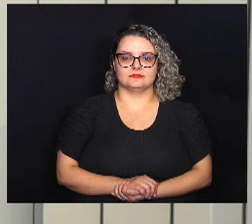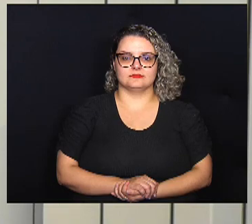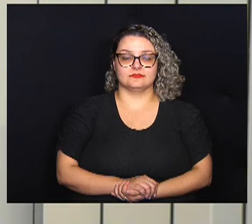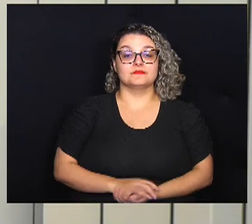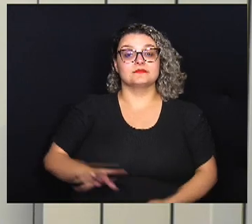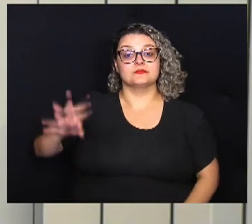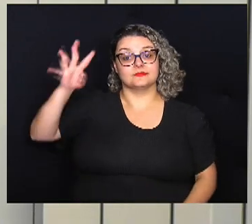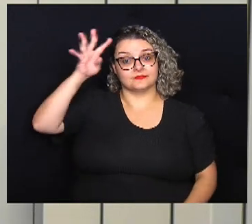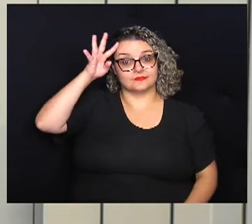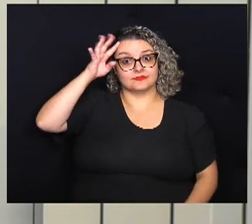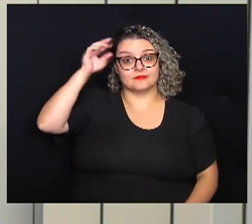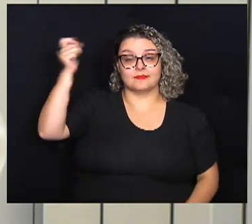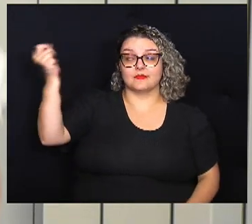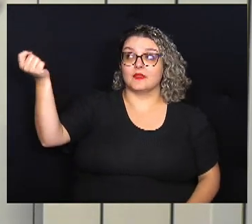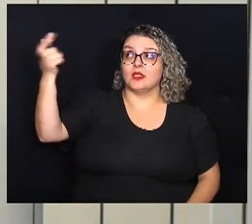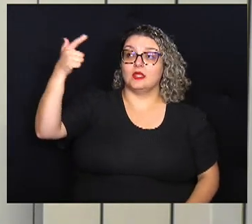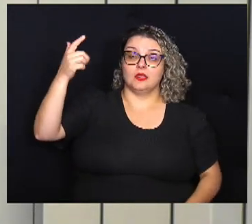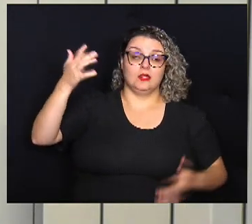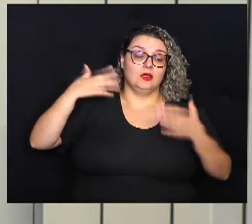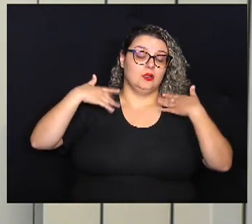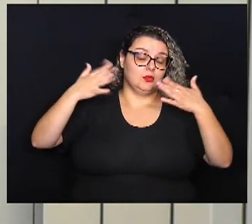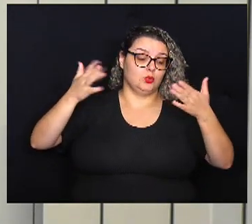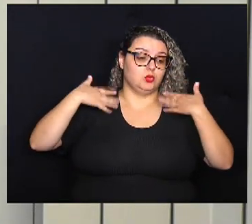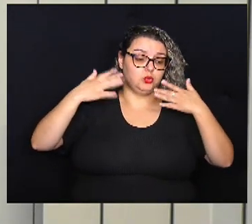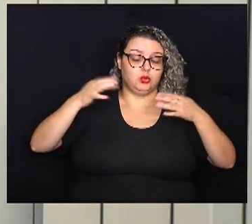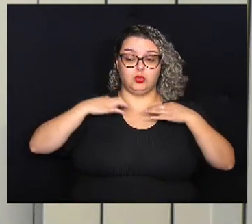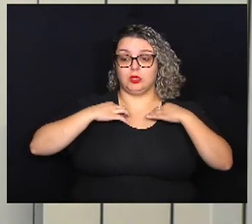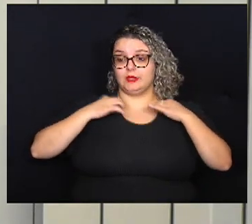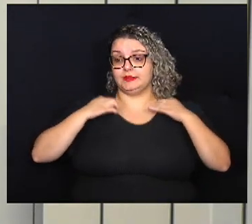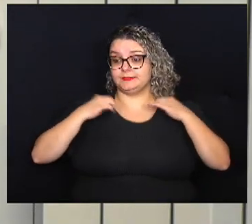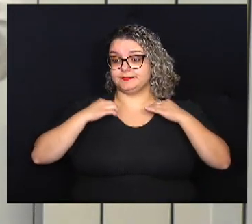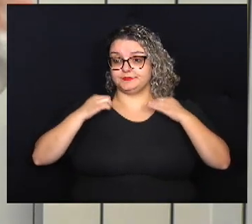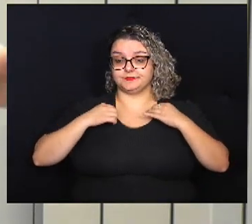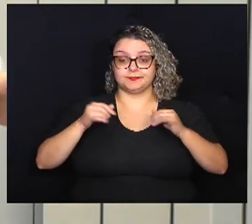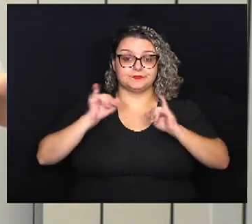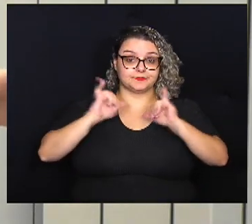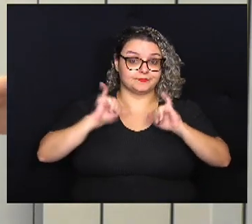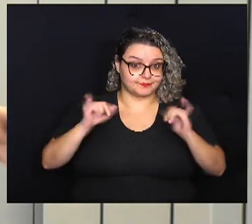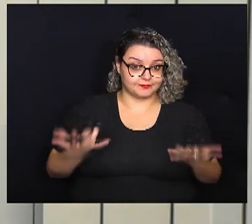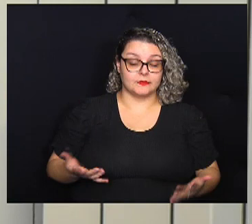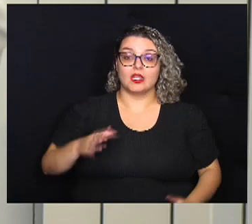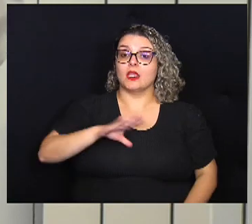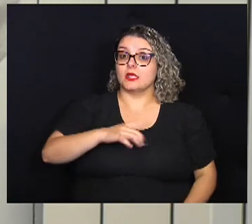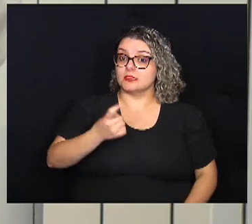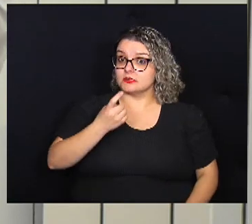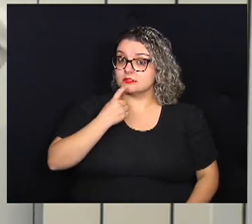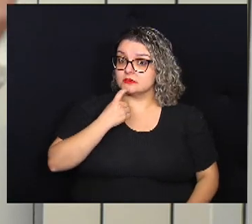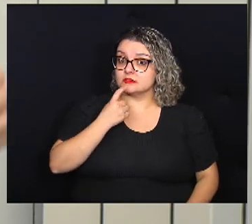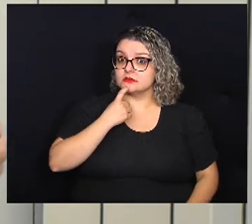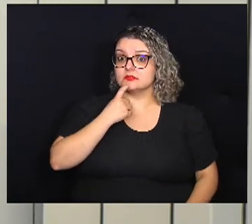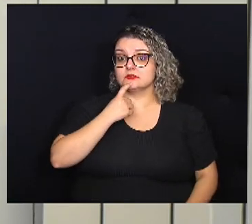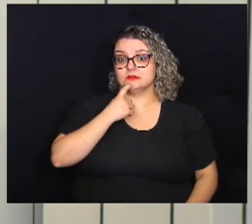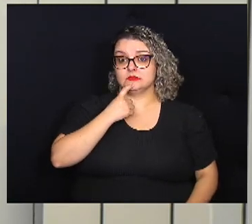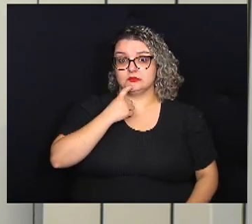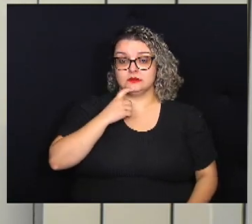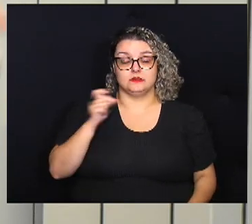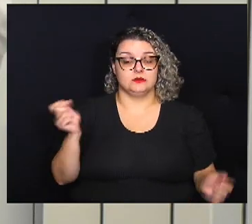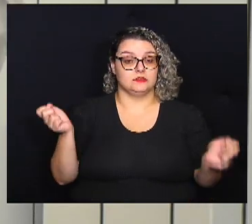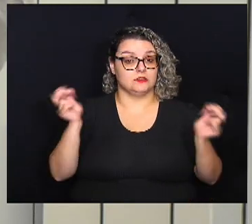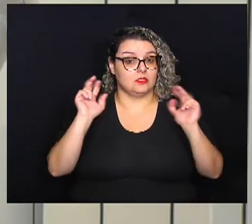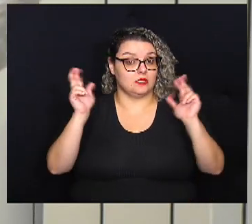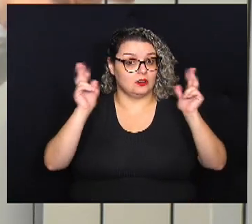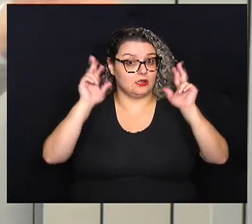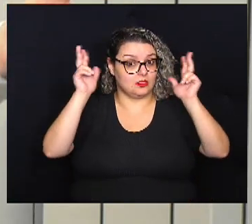Quarta-feira de sol e muito calor. A gente reforça aqui o recado porque a cidade de Campinas está em estado de